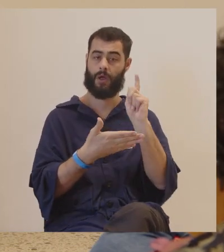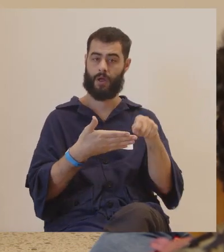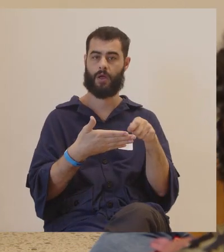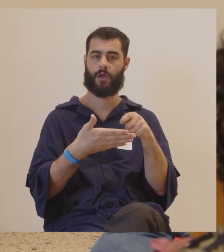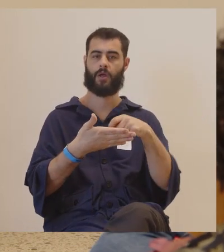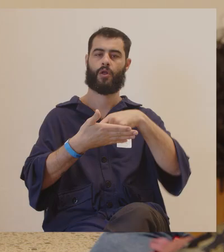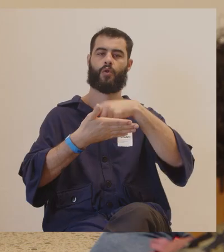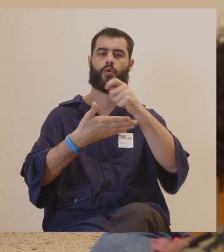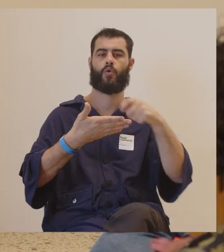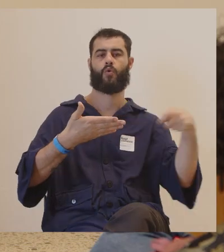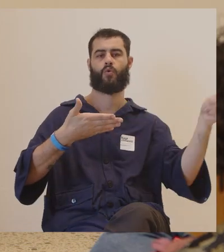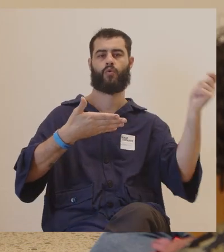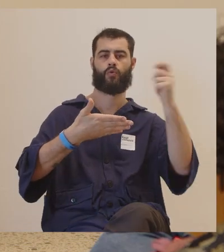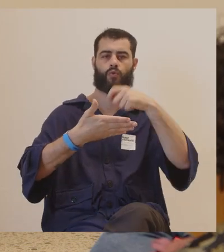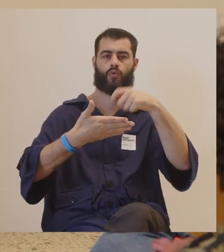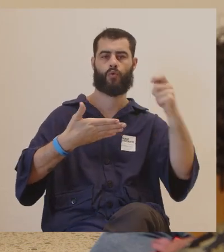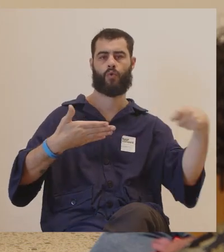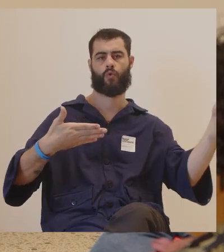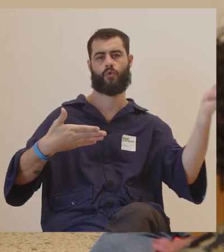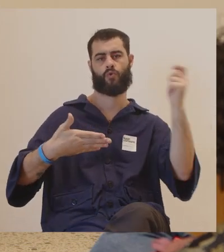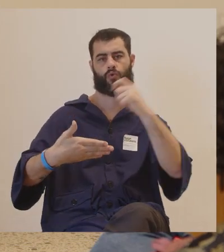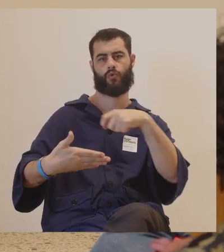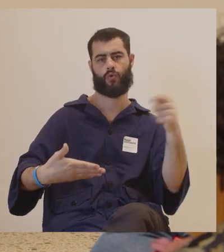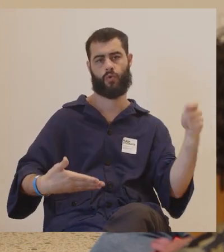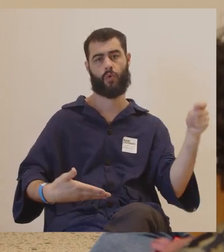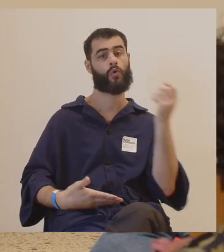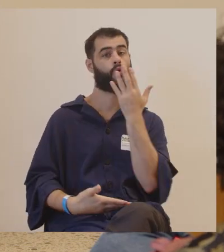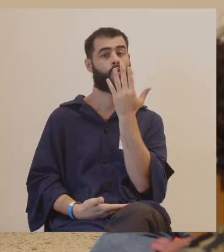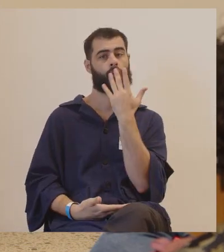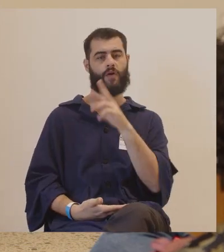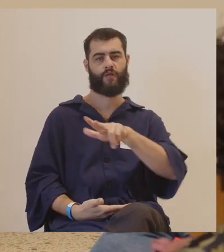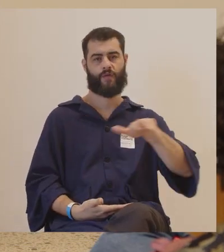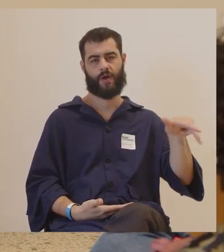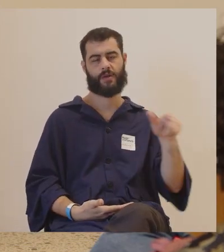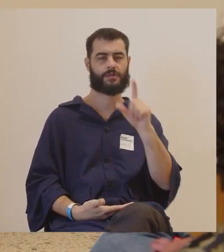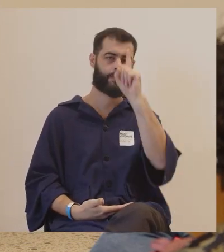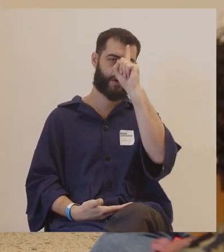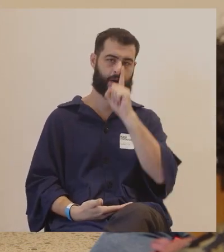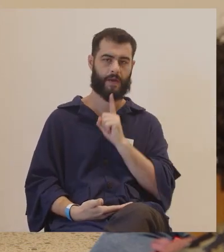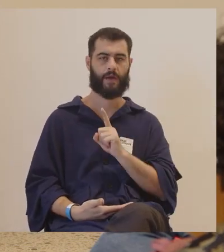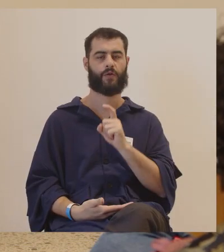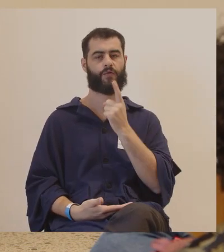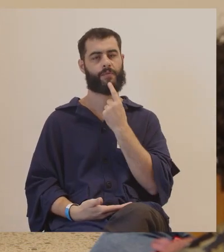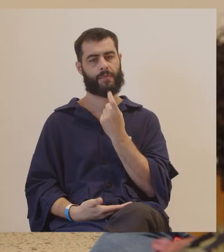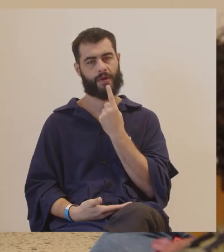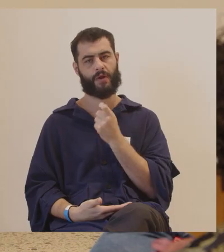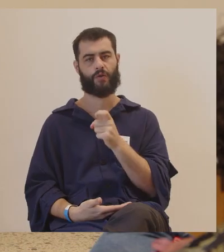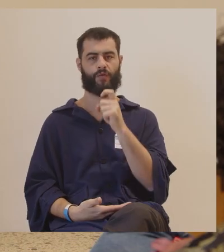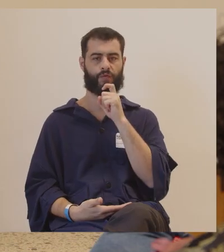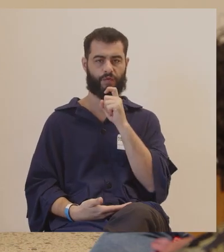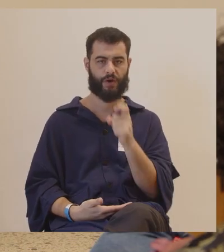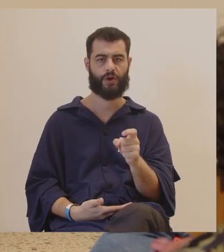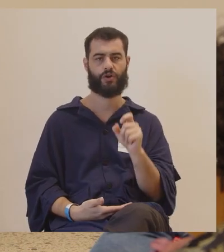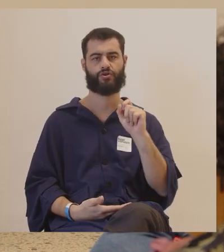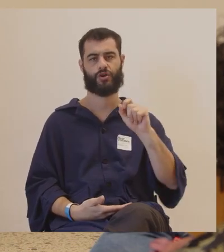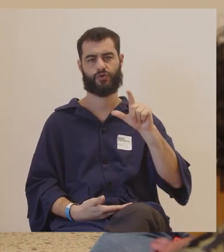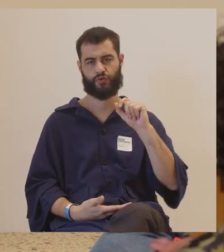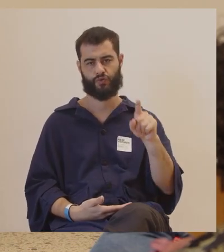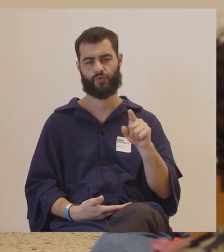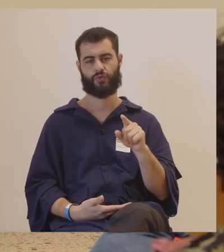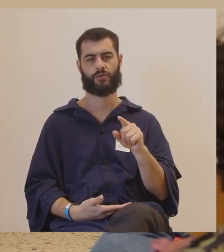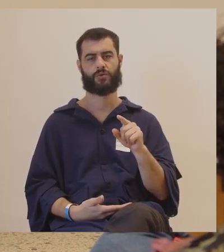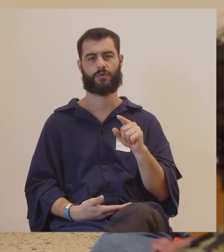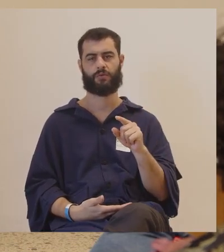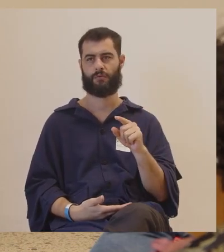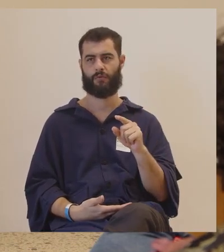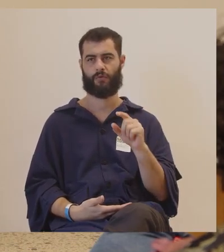várias camadas de cor. Então vocês vão ver amarelo, vermelho, verde, azul, ocres, né? Que